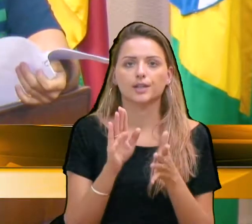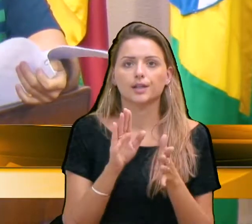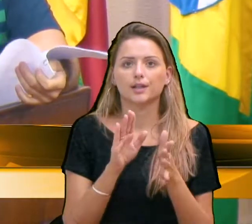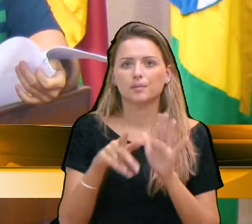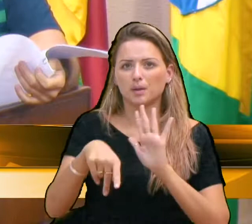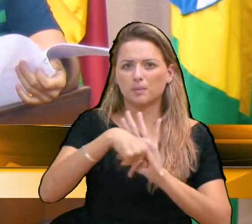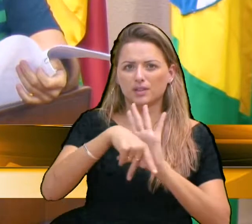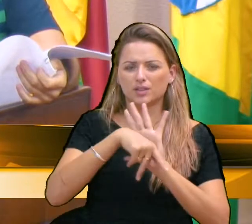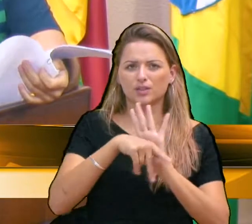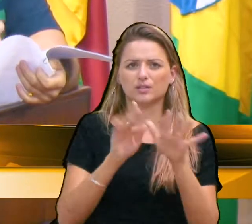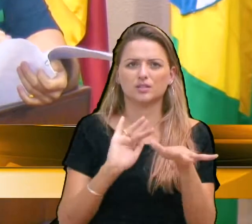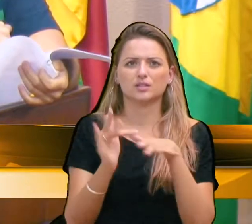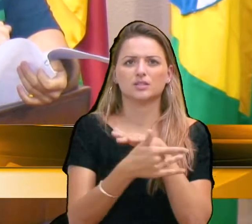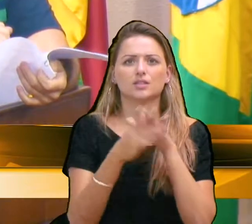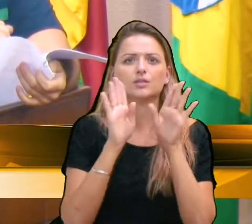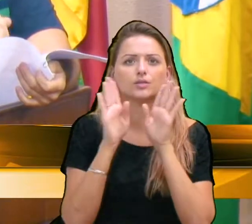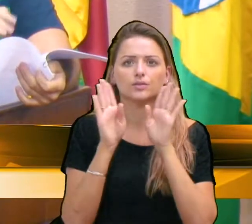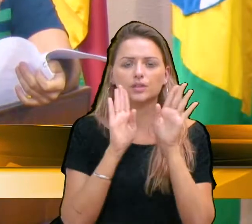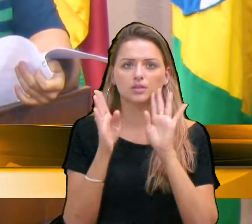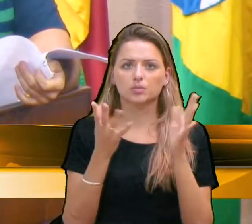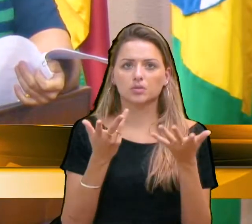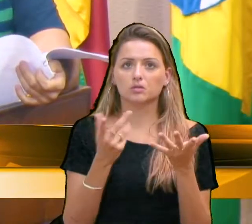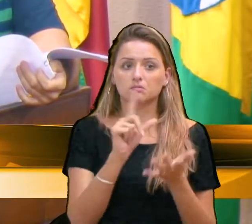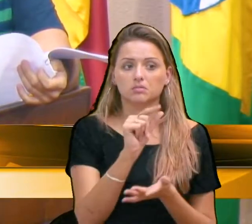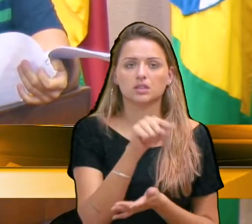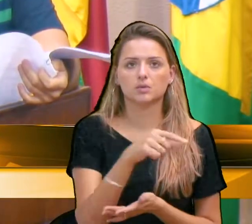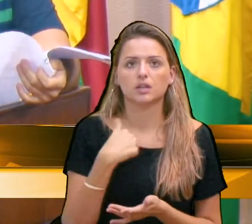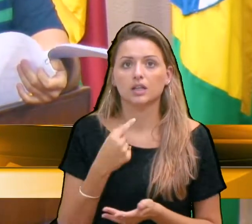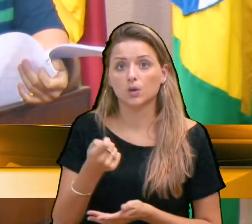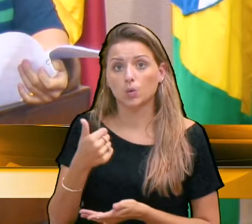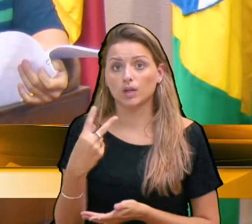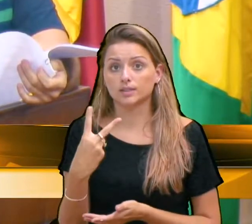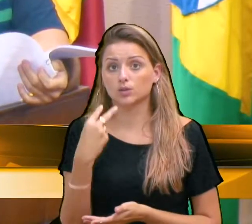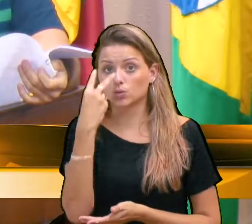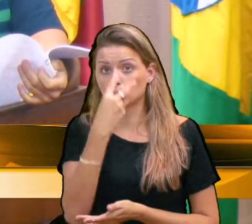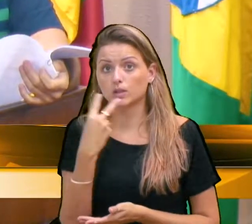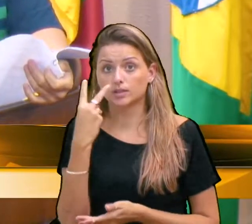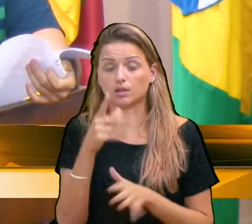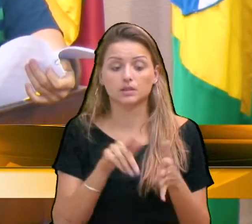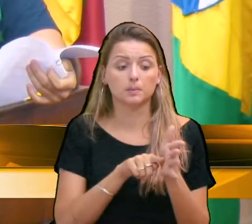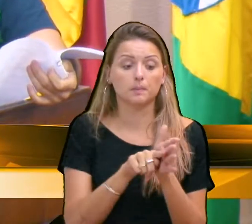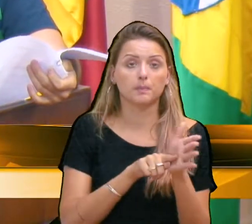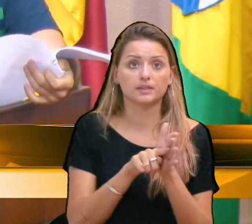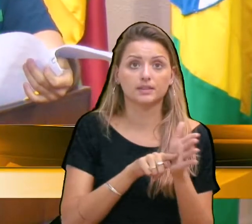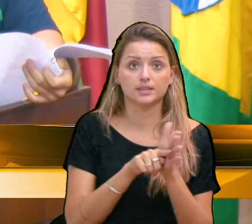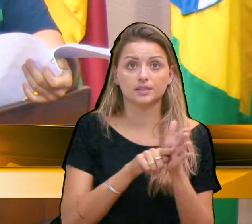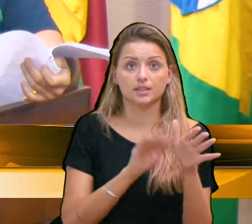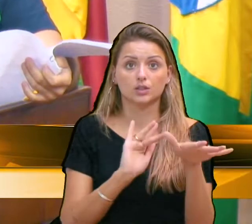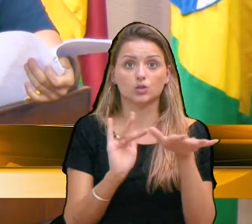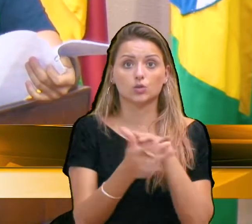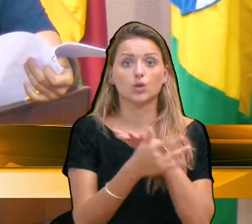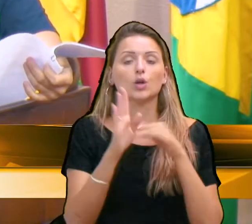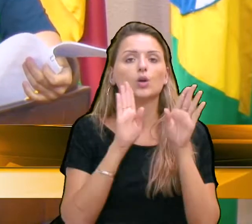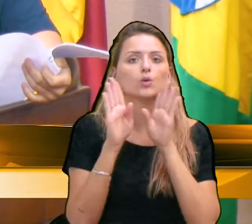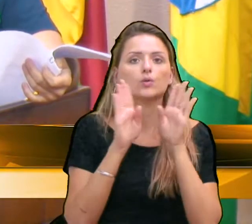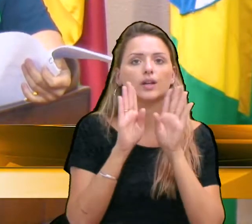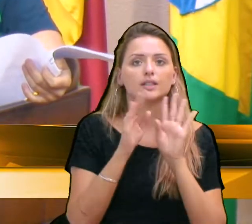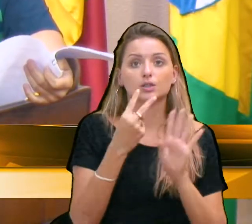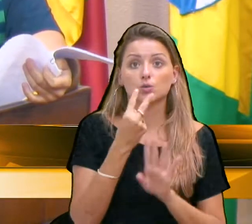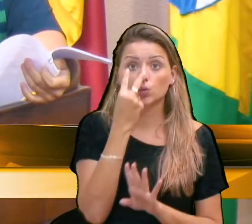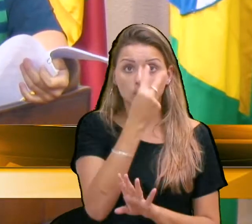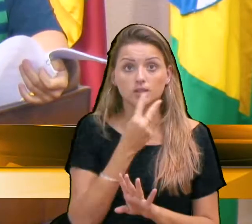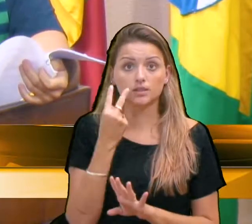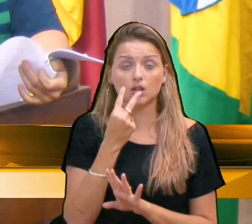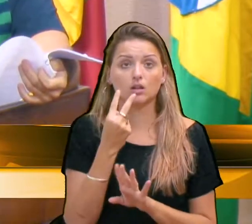E eu vasculhei de fora a fora, fiquei quase 2 horas vasculhando a página do Facebook da prefeitura, eu não vi nenhuma informação